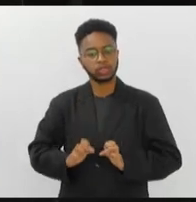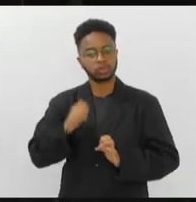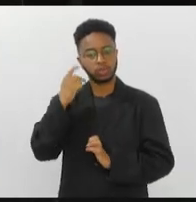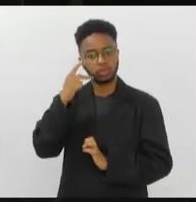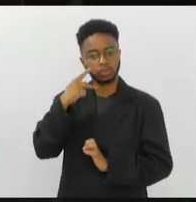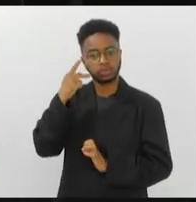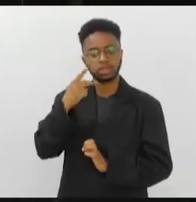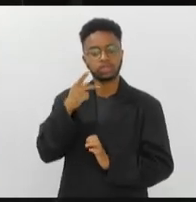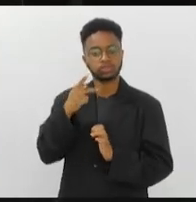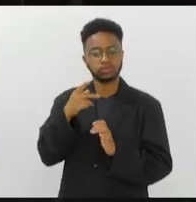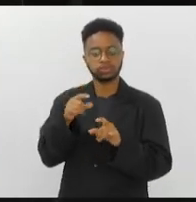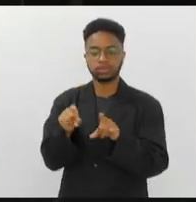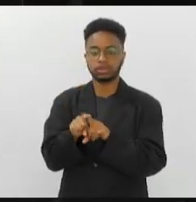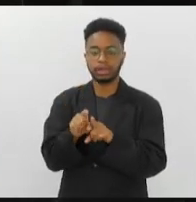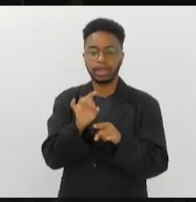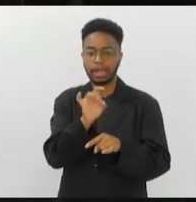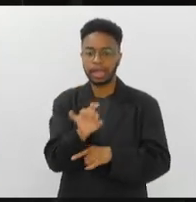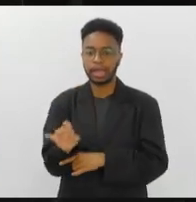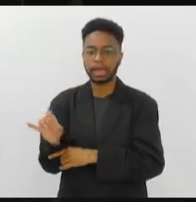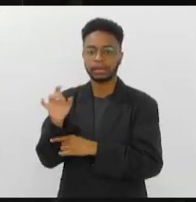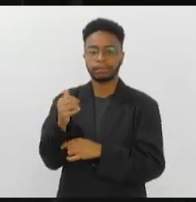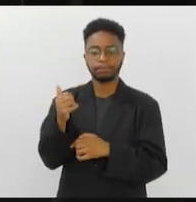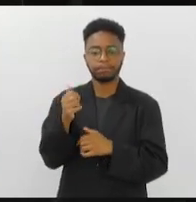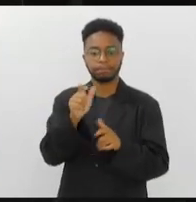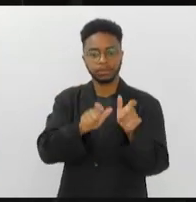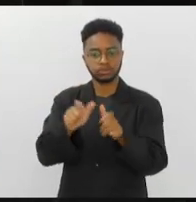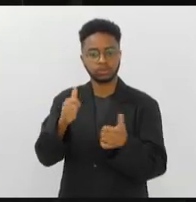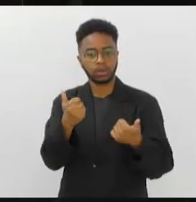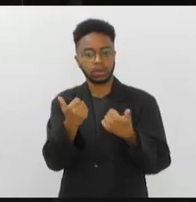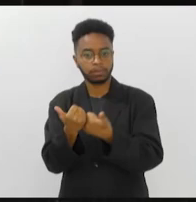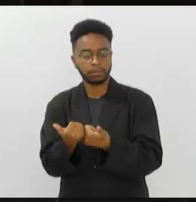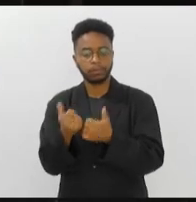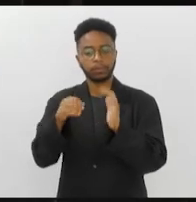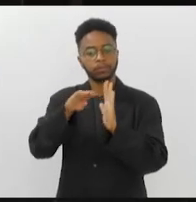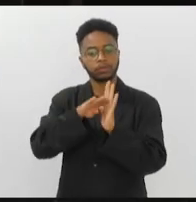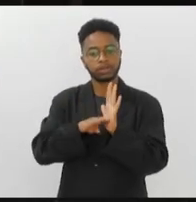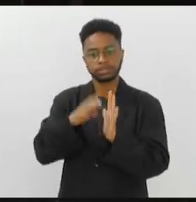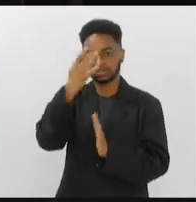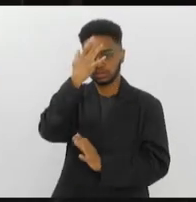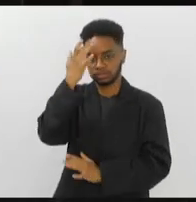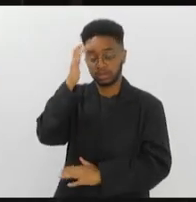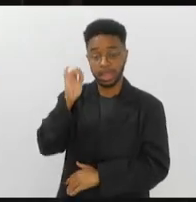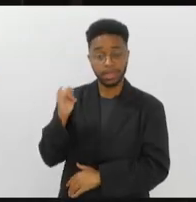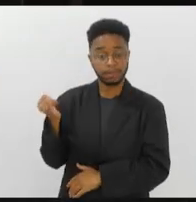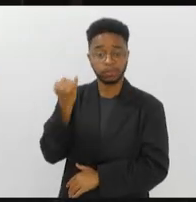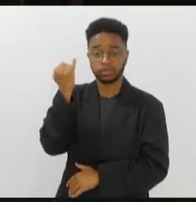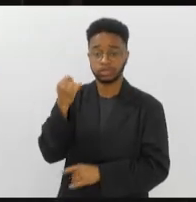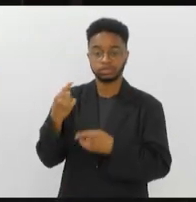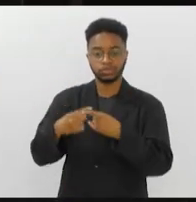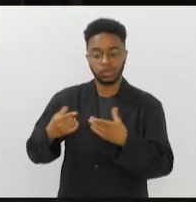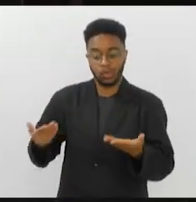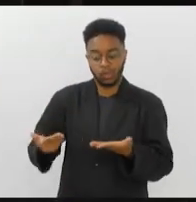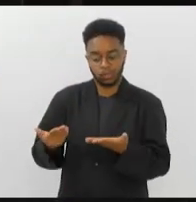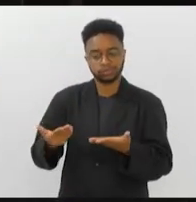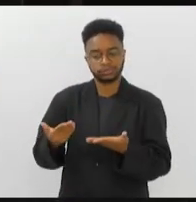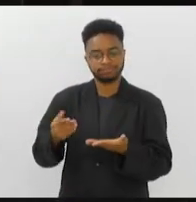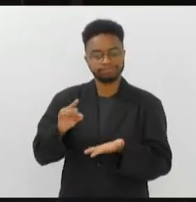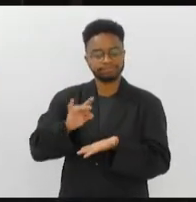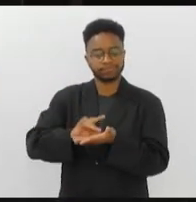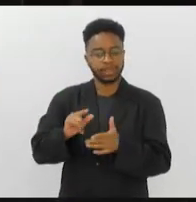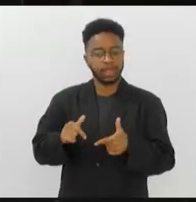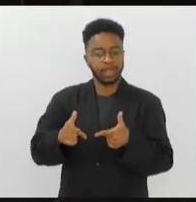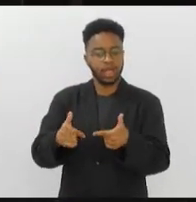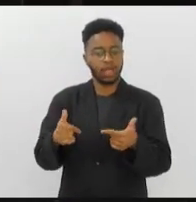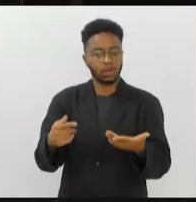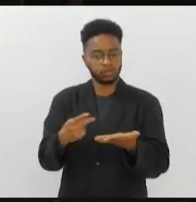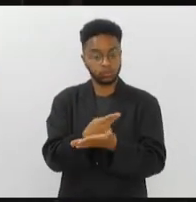cada cuidador, cada apoiador do programa de saúde mental é fundamental para que o dia de hoje estivesse acontecendo. Esse